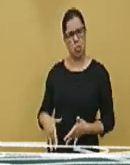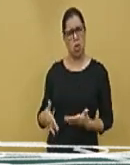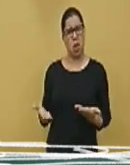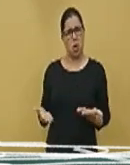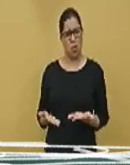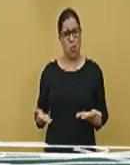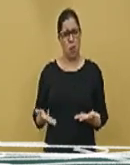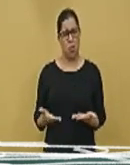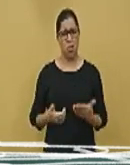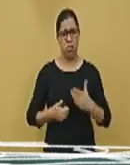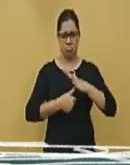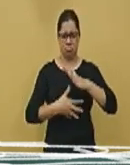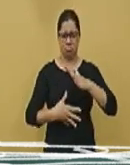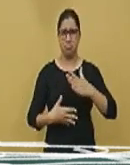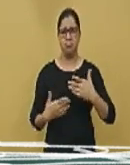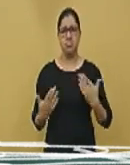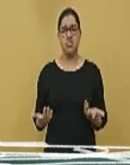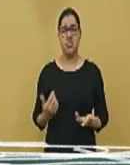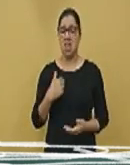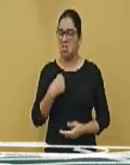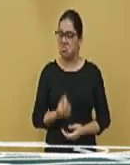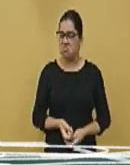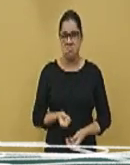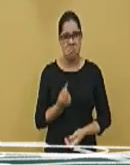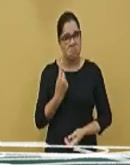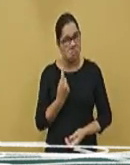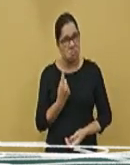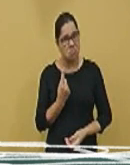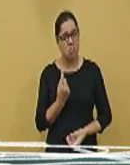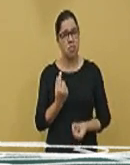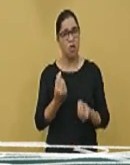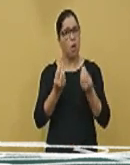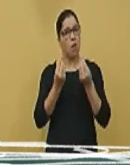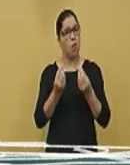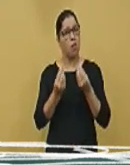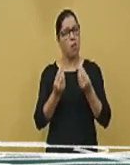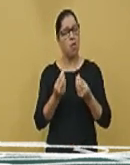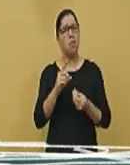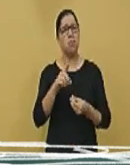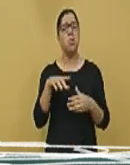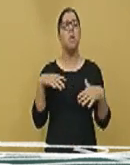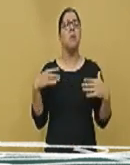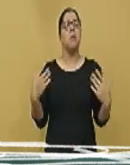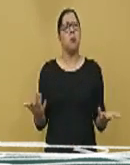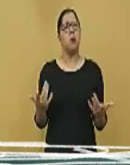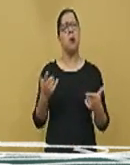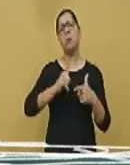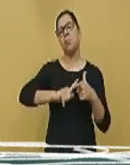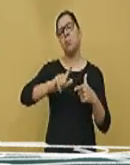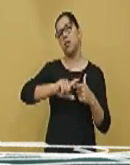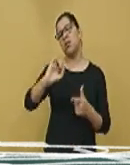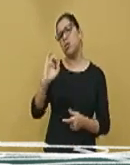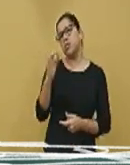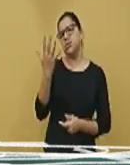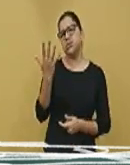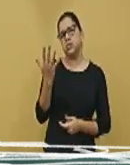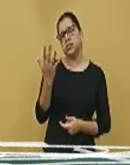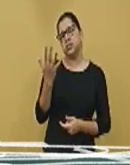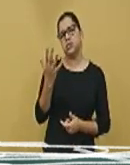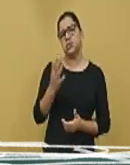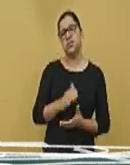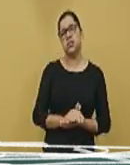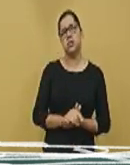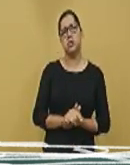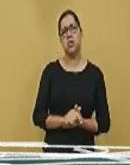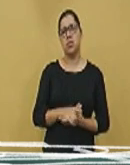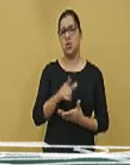mim, me indigna. Além disso, qual é a situação de você... Não